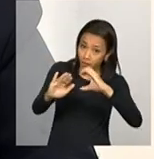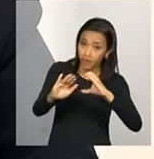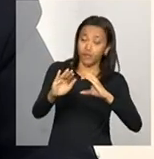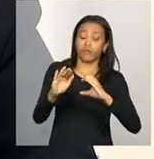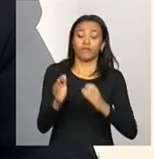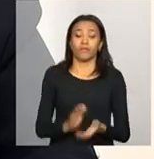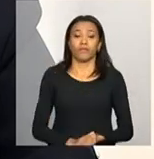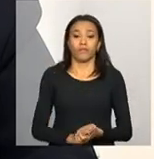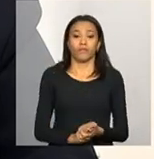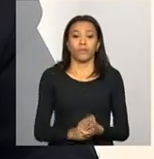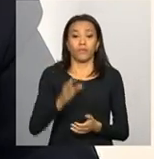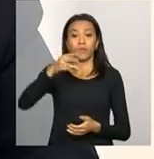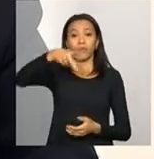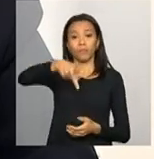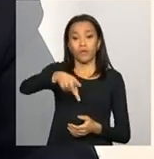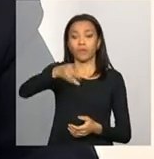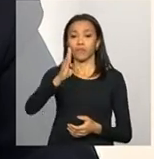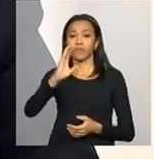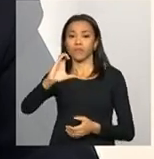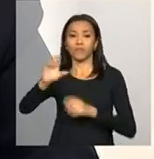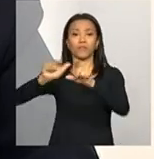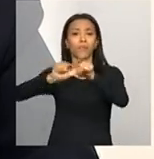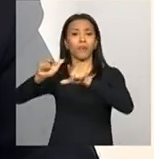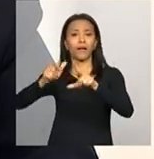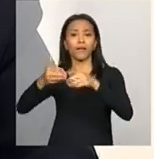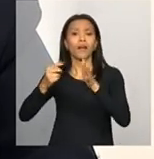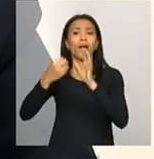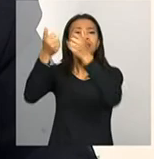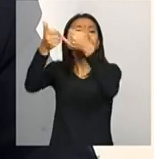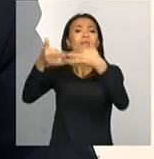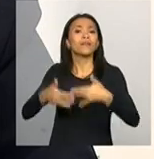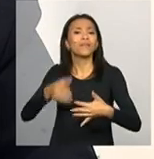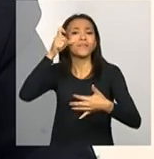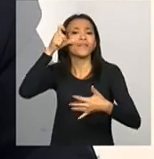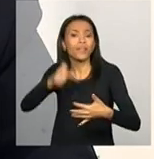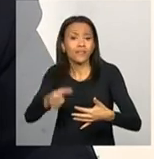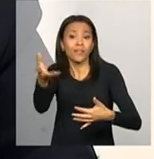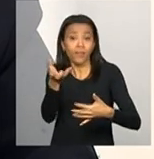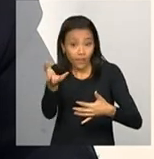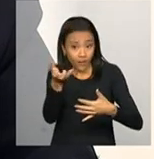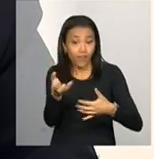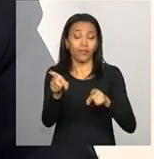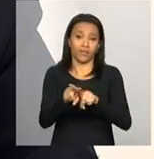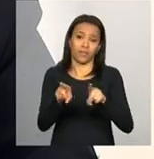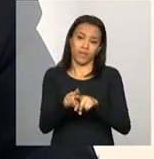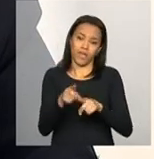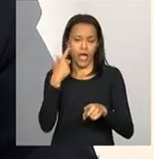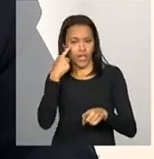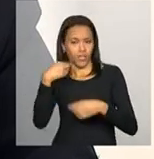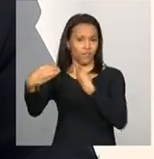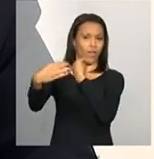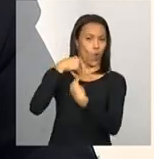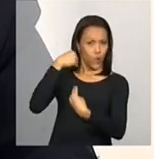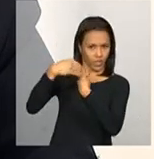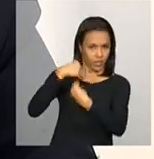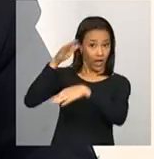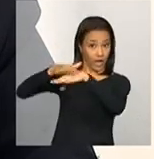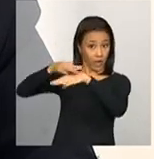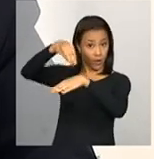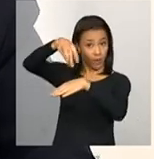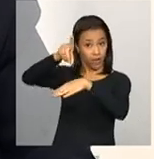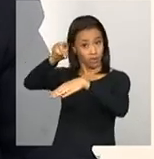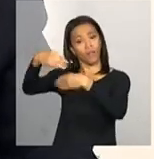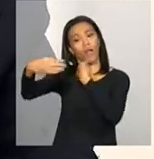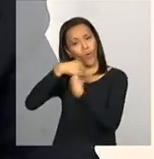Trabalho, mostrando esse interesse que a gente vai, então, acompanhar e mostrar as possibilidades de participação a esse